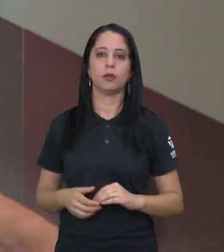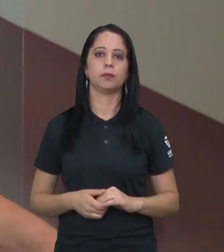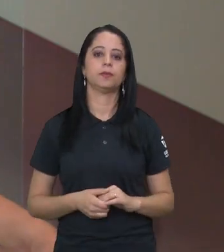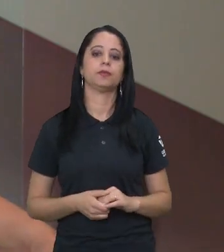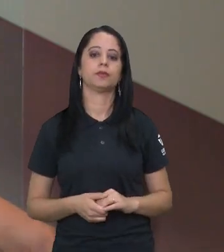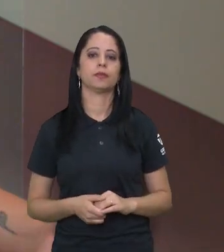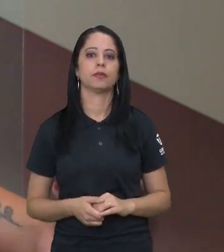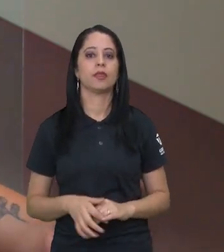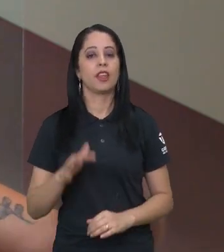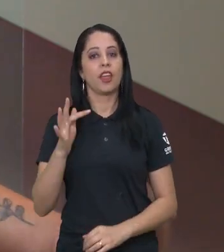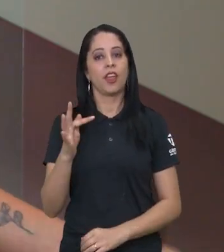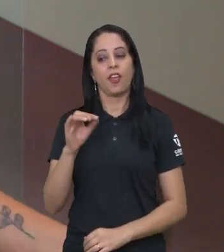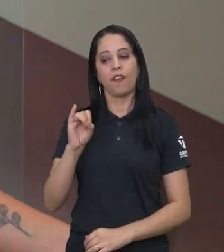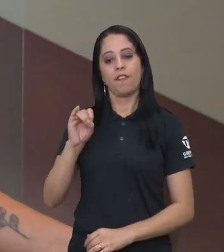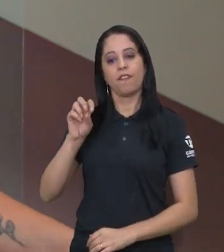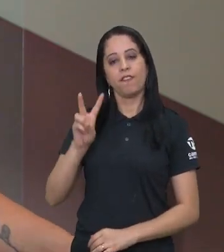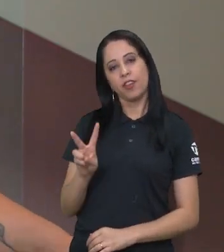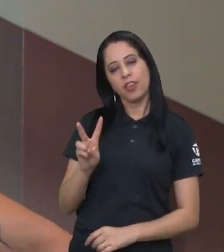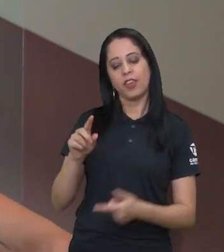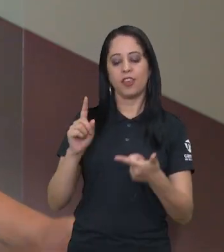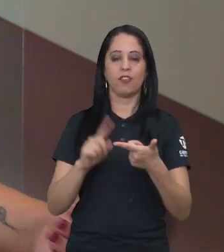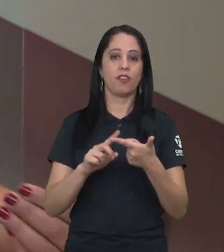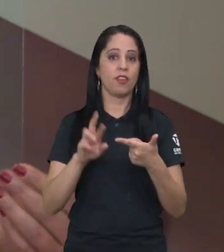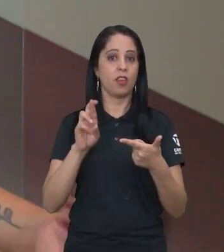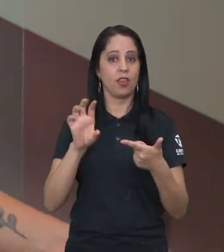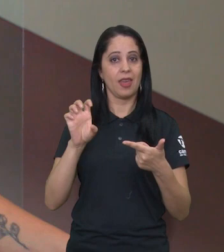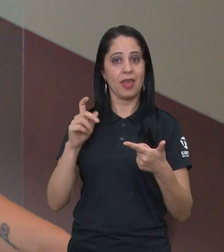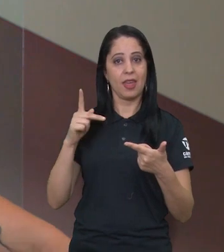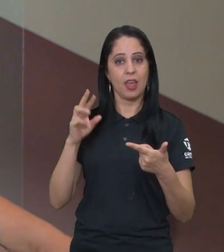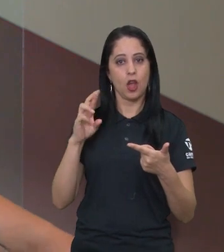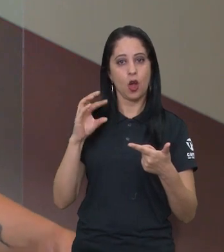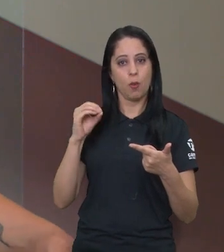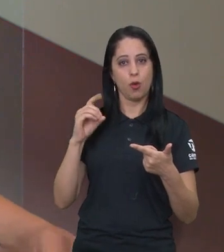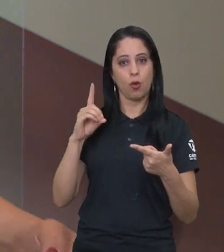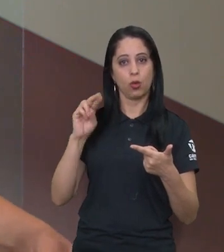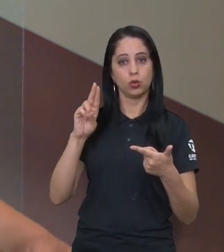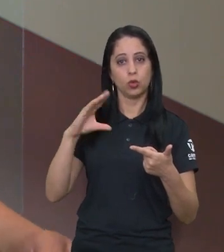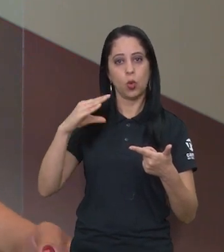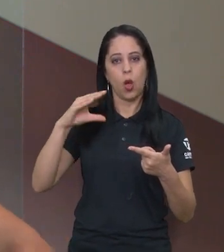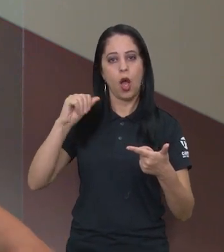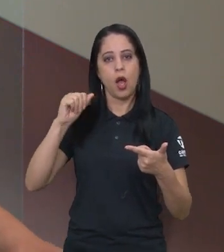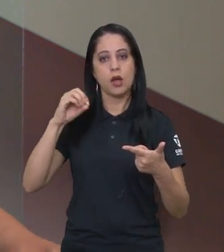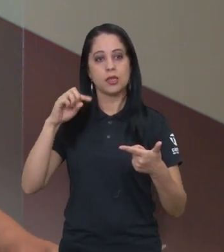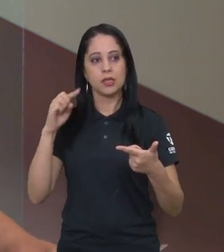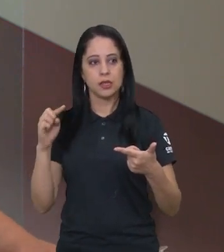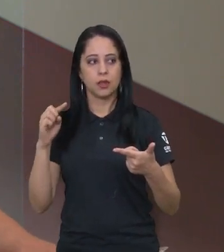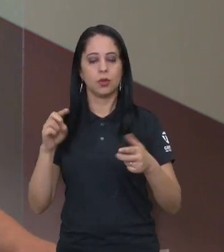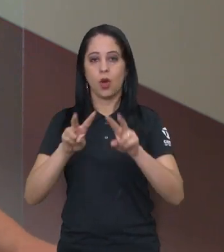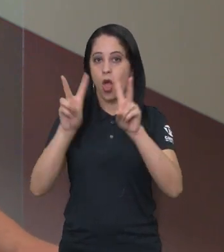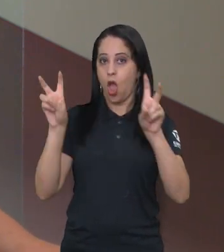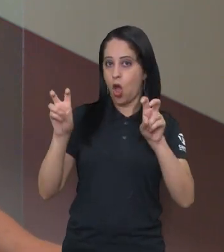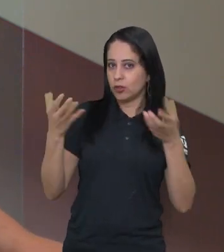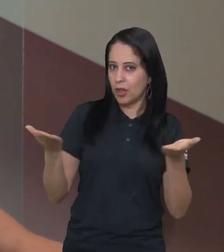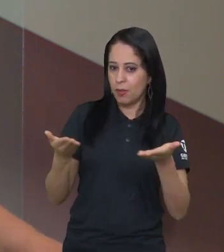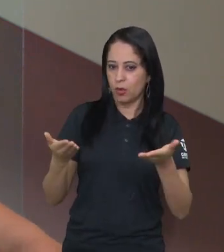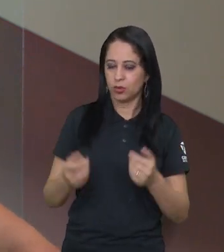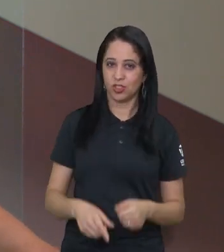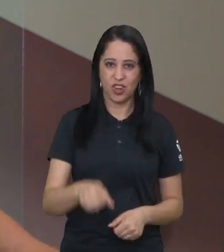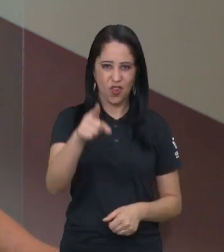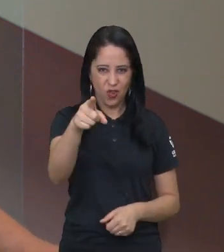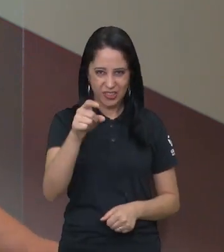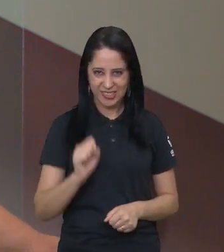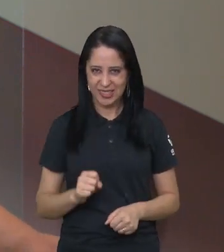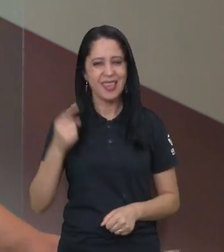Bom, fertilização in vitro, reprodução humana é o assunto do De Bem com Você de hoje. E aí, mamãe,